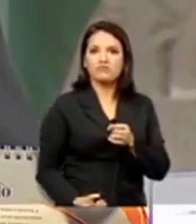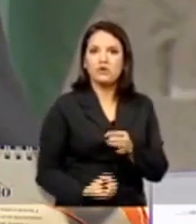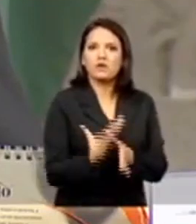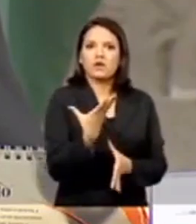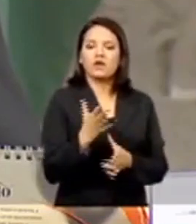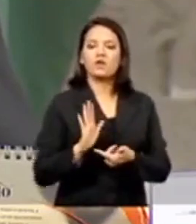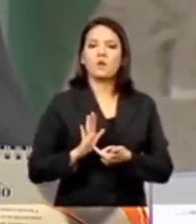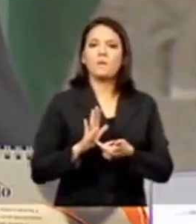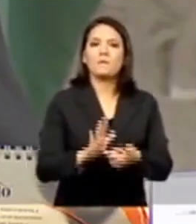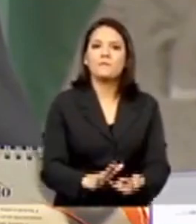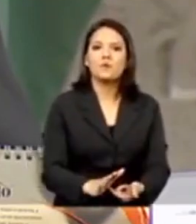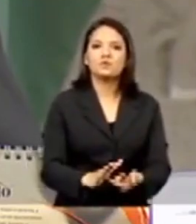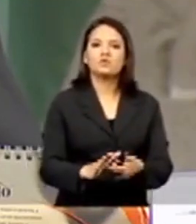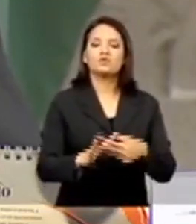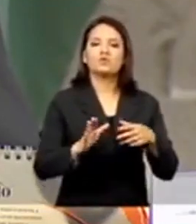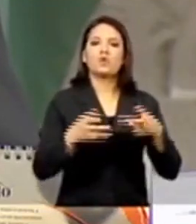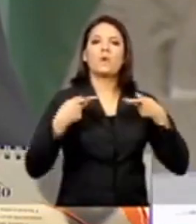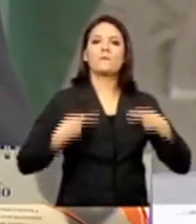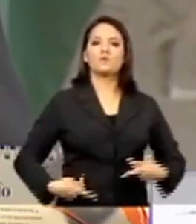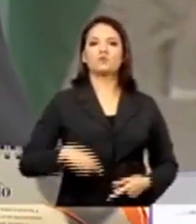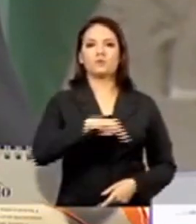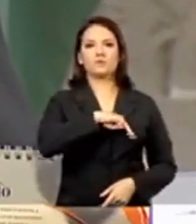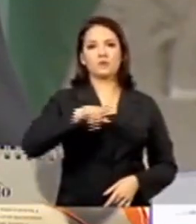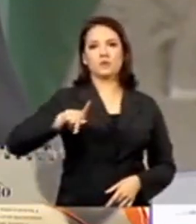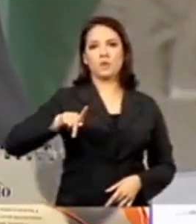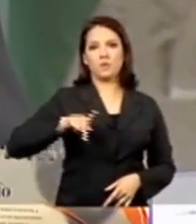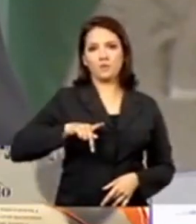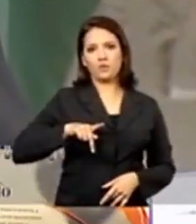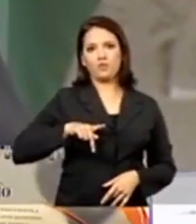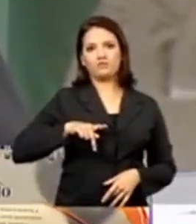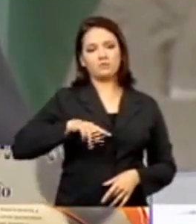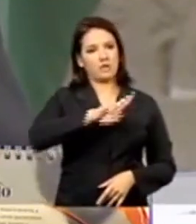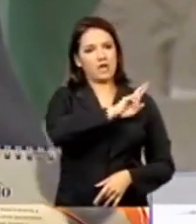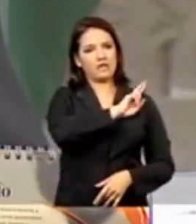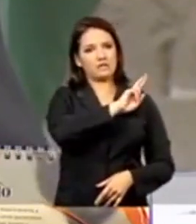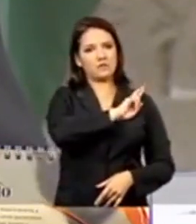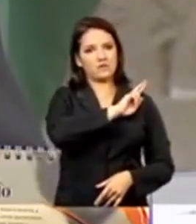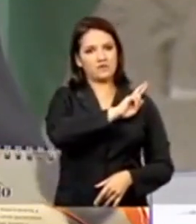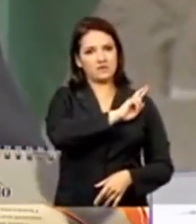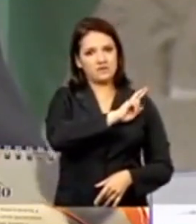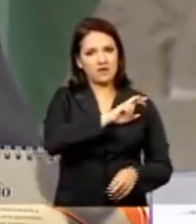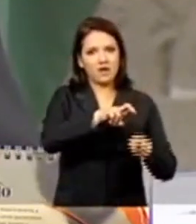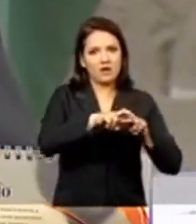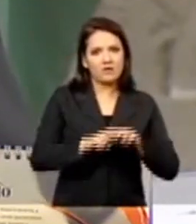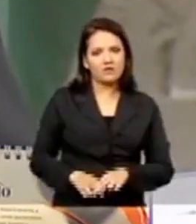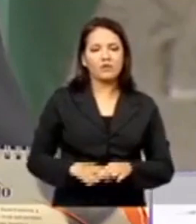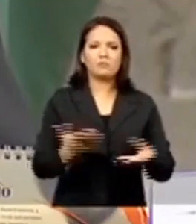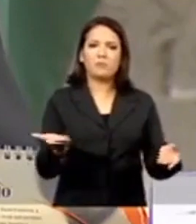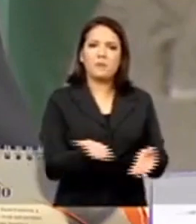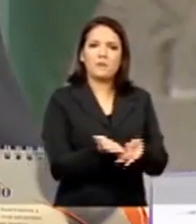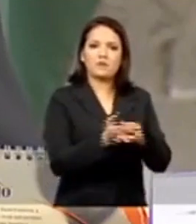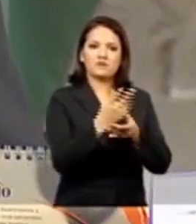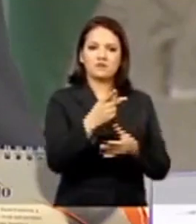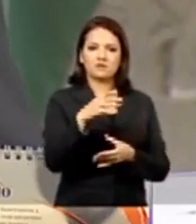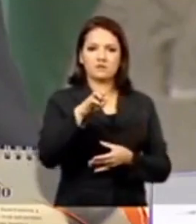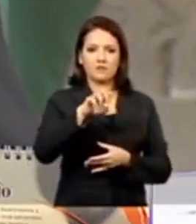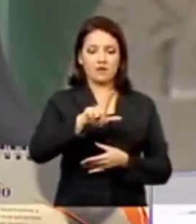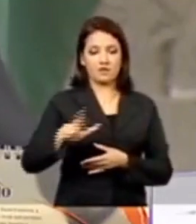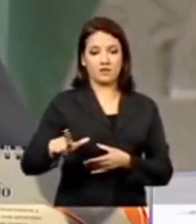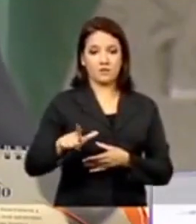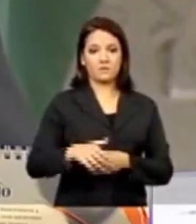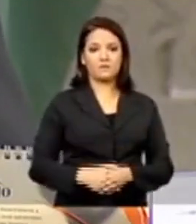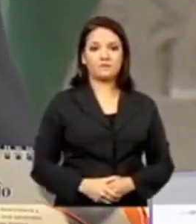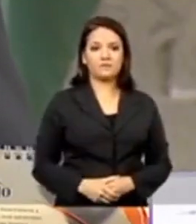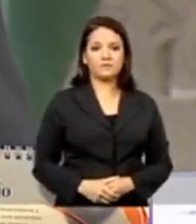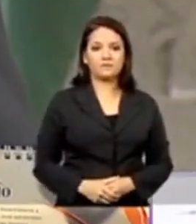Público como titular da ação penal. Forte no sistema acusatório, senhor presidente, senhoras ministras, senhores